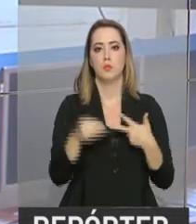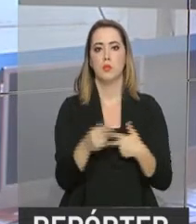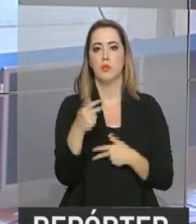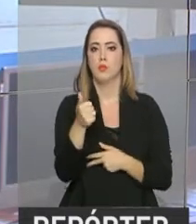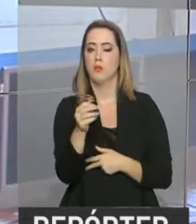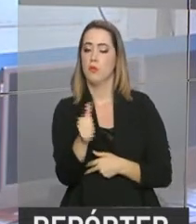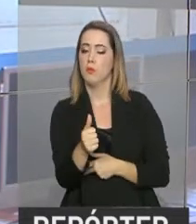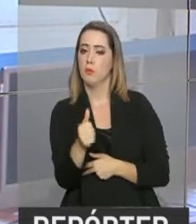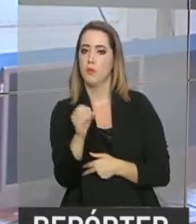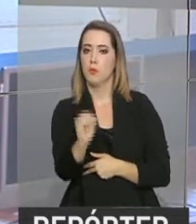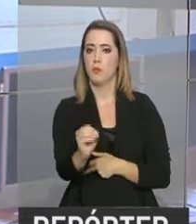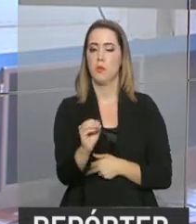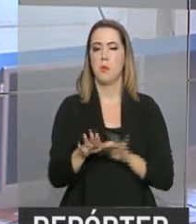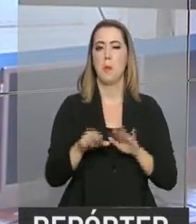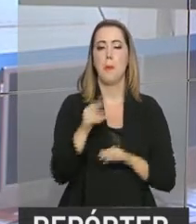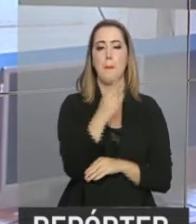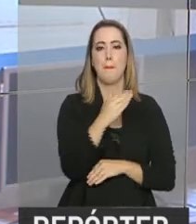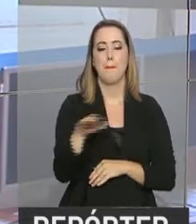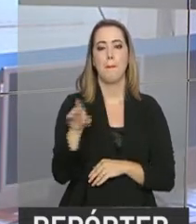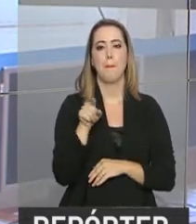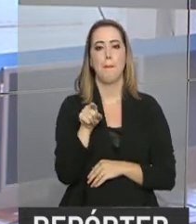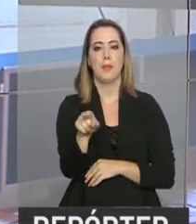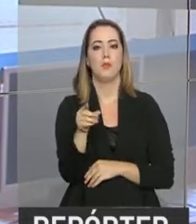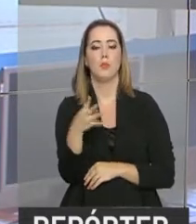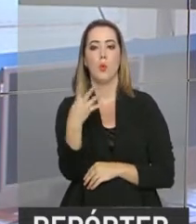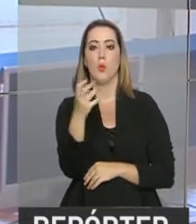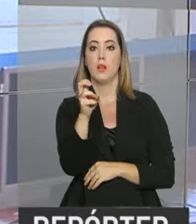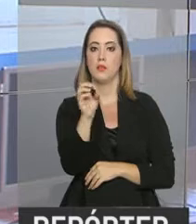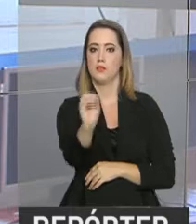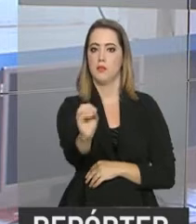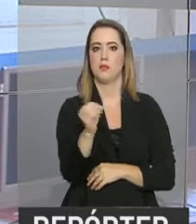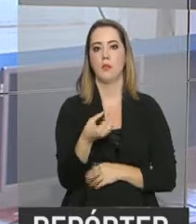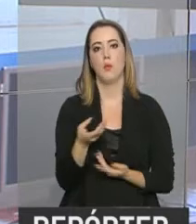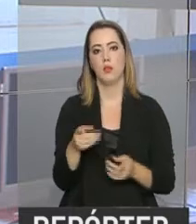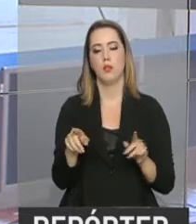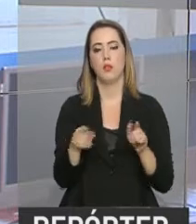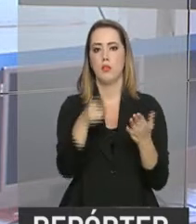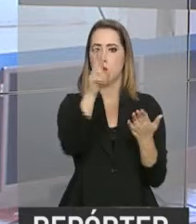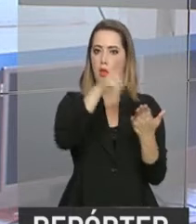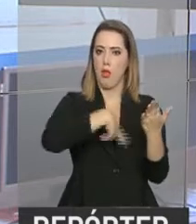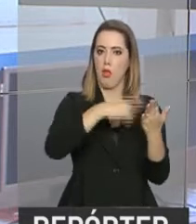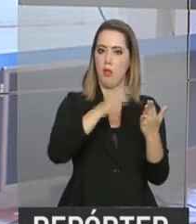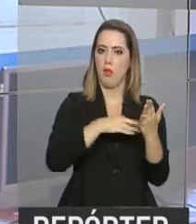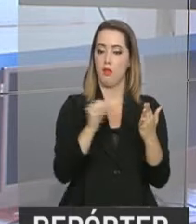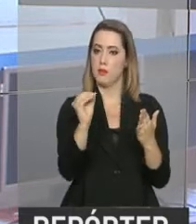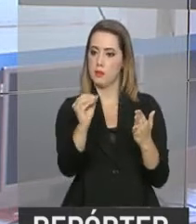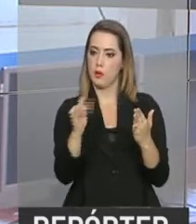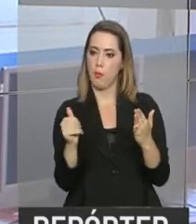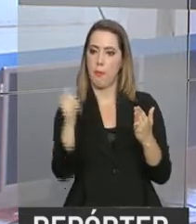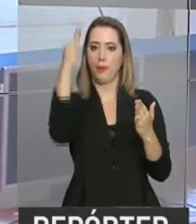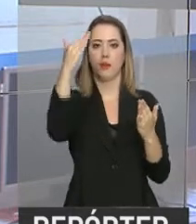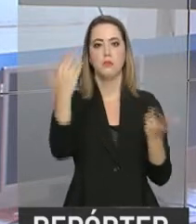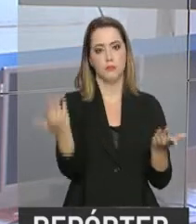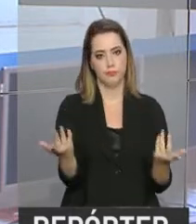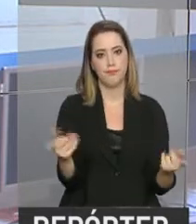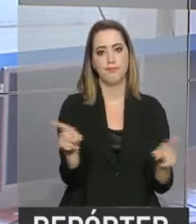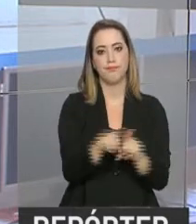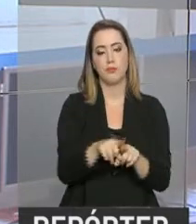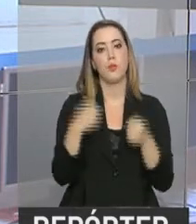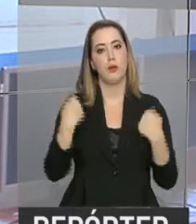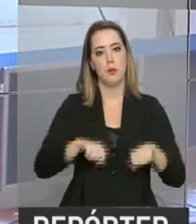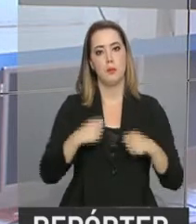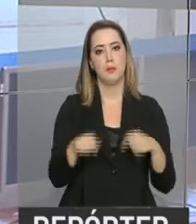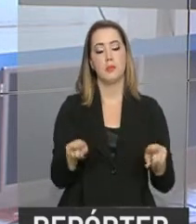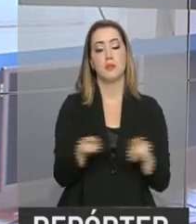2010 com média geral mínima de 450 pontos e nota na redação que não seja zero é necessário comprovar ainda